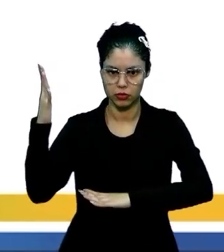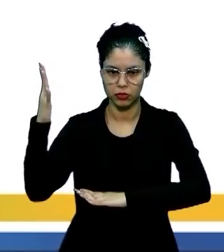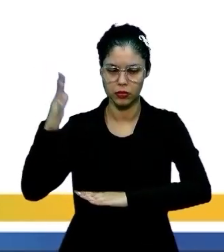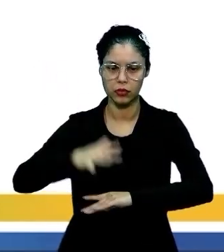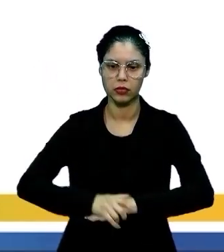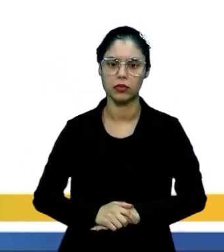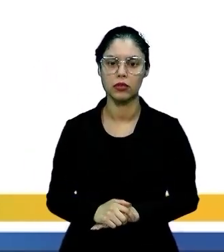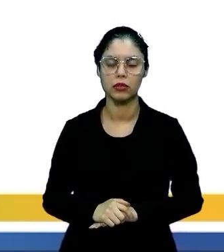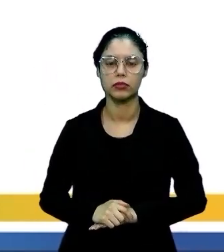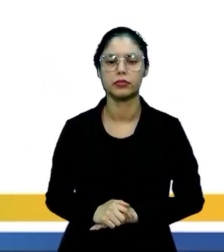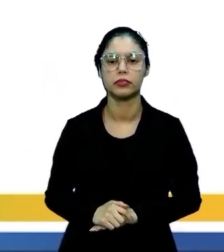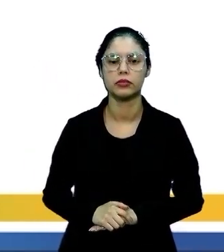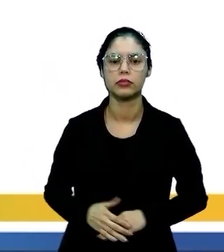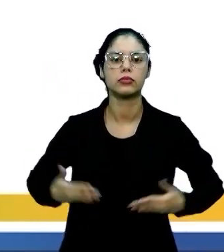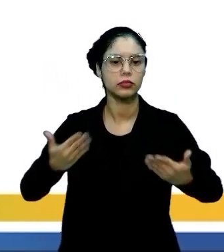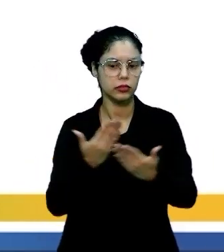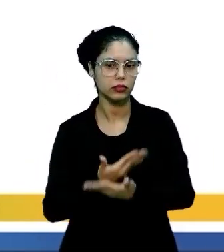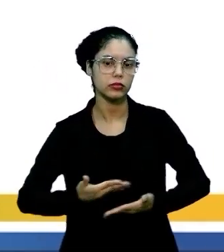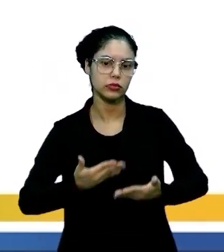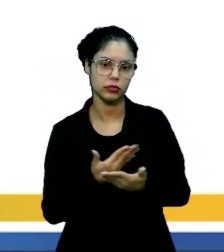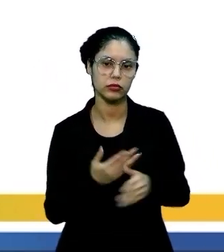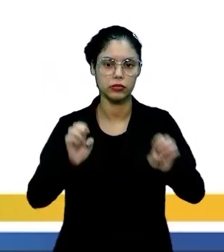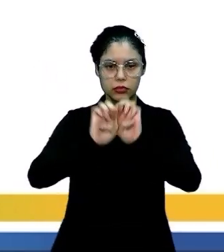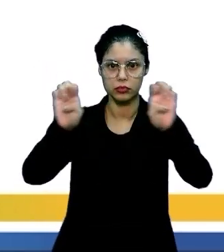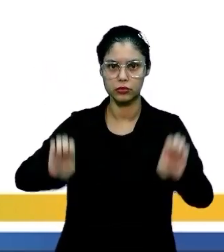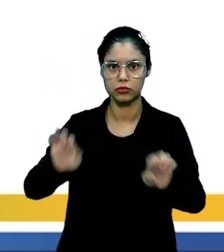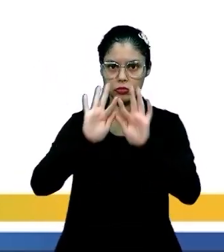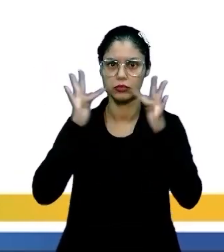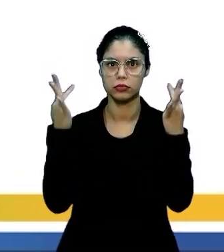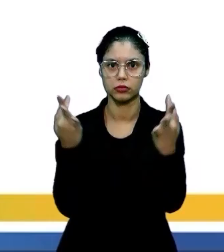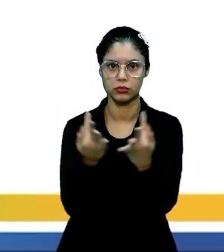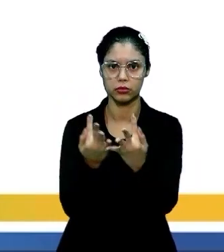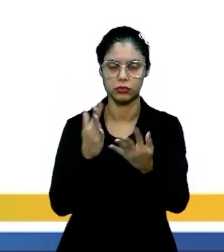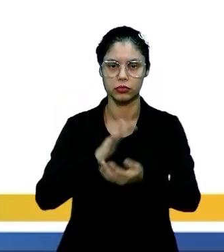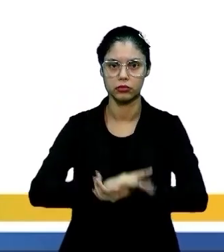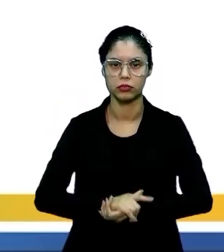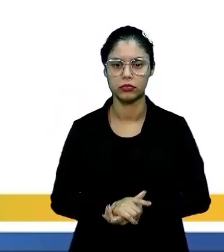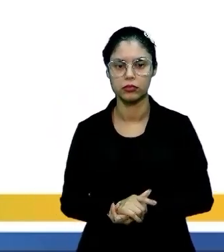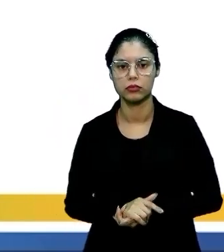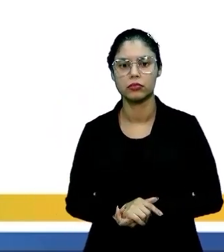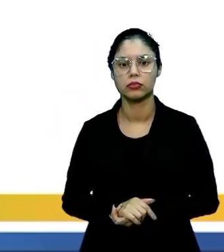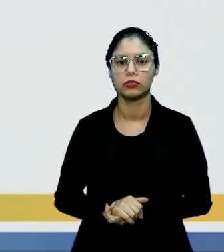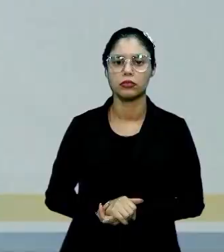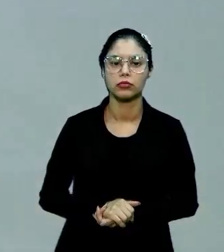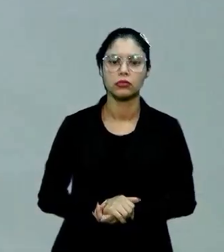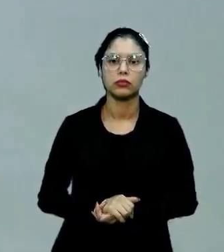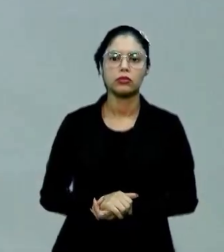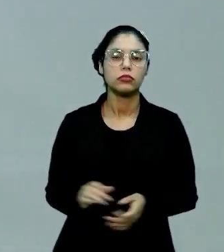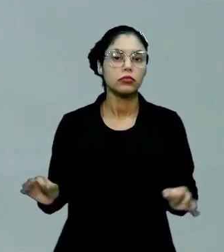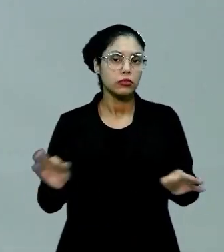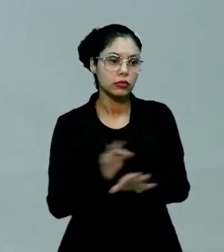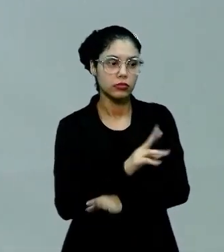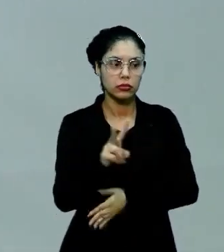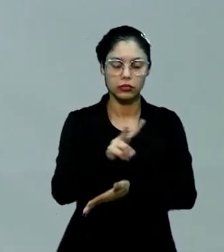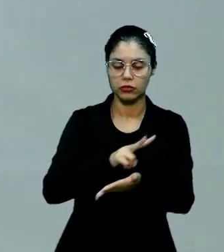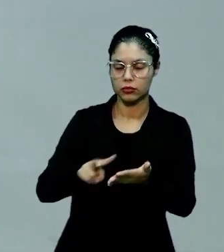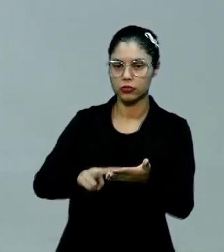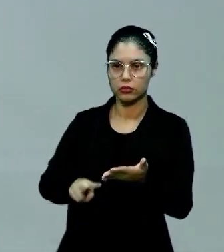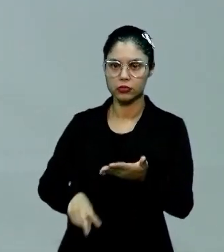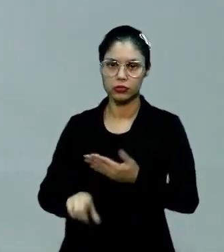natureza. E letra E. Preservação da estrutura familiar. Então, acabamos de ler todas